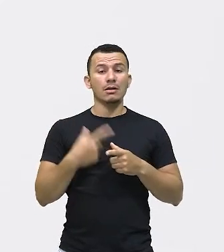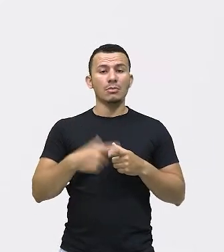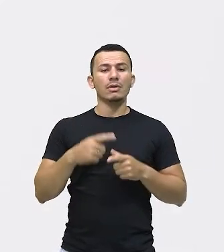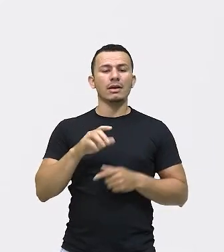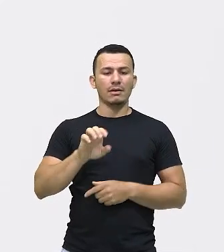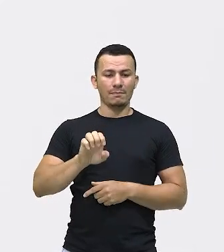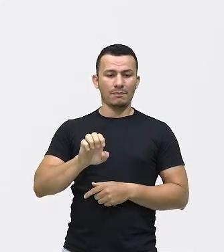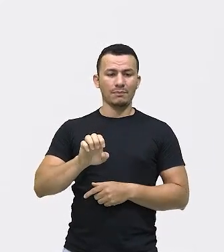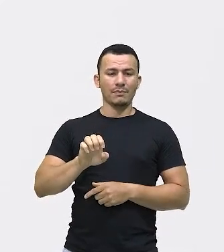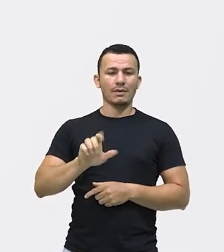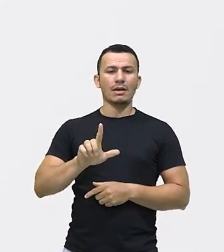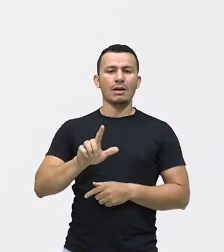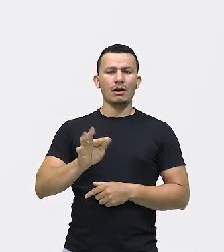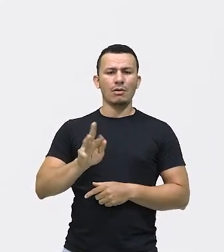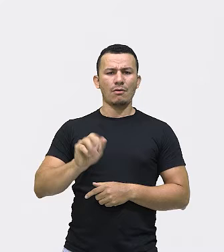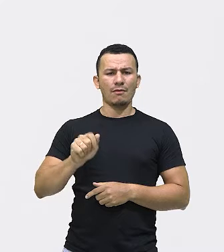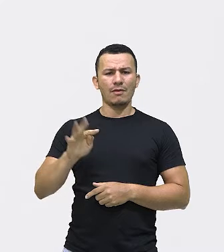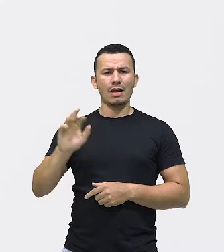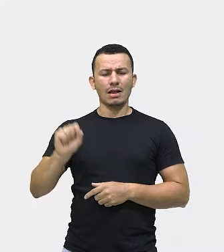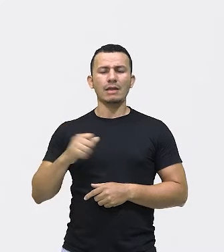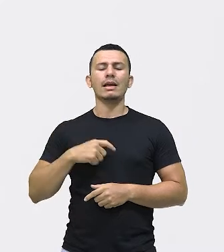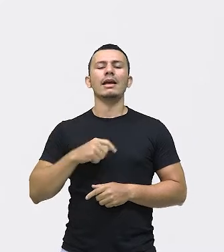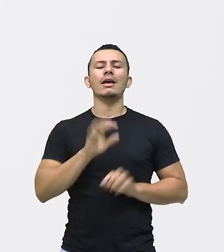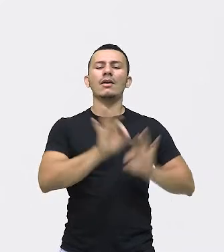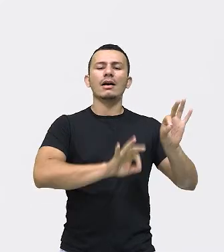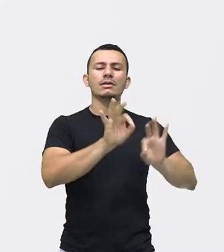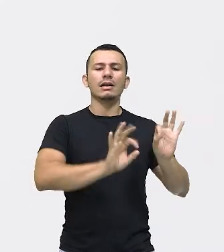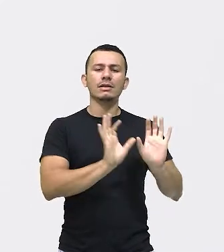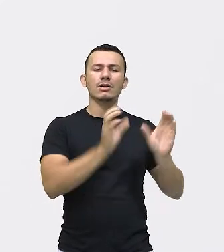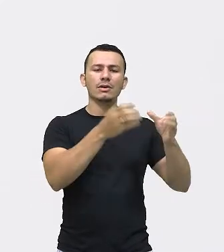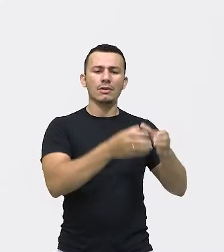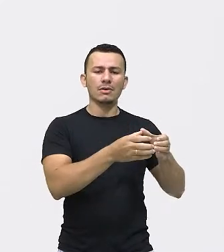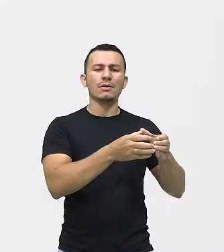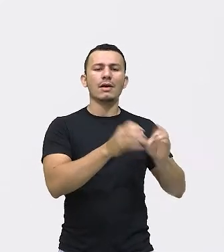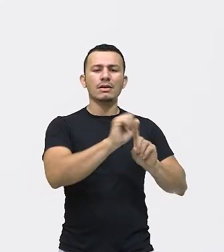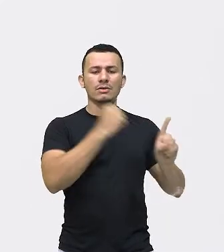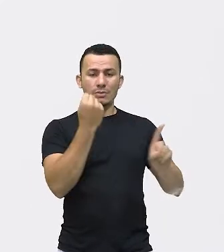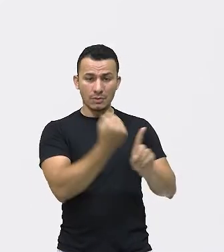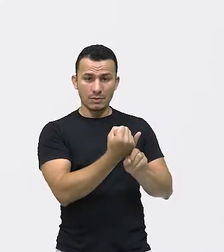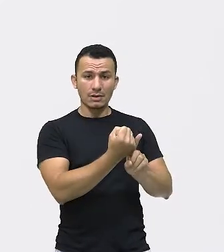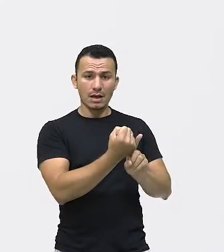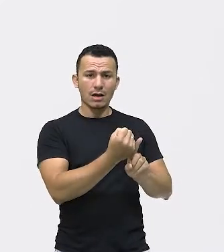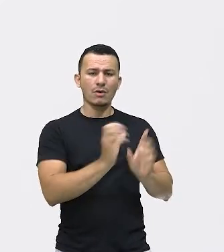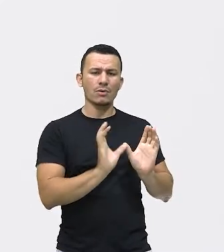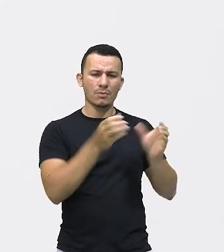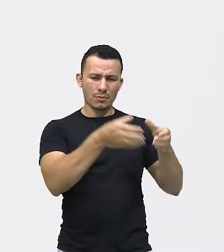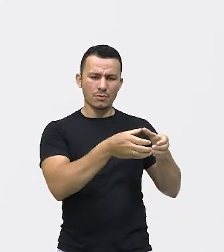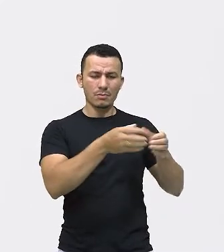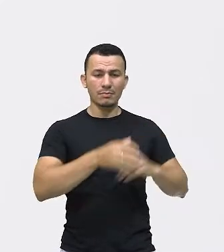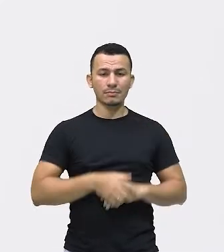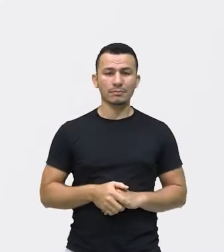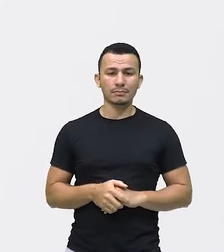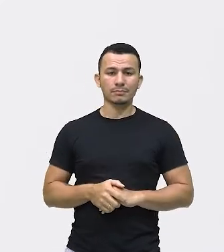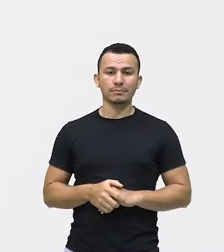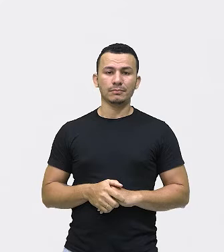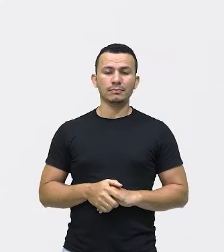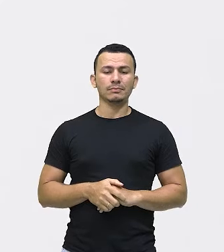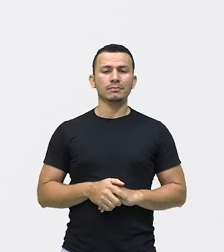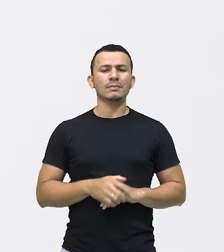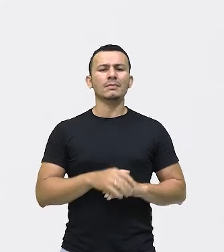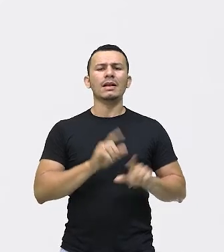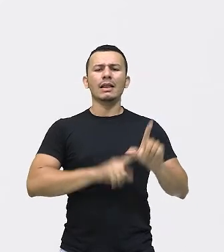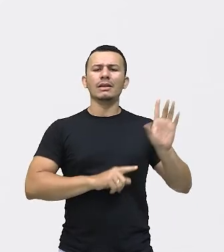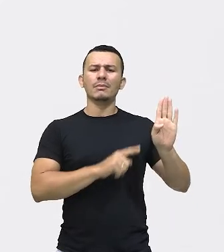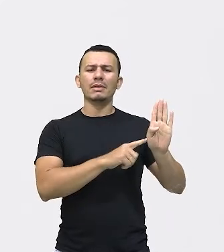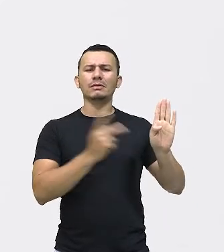organizações sociais do período homérico, né, ali uma espécie de tribo ou clã, tá? A letra B está errada por